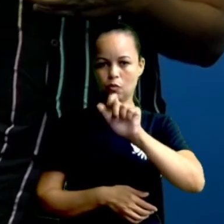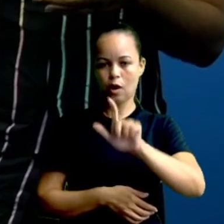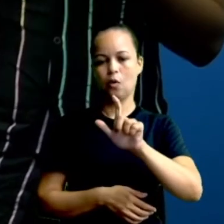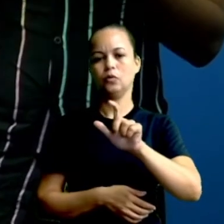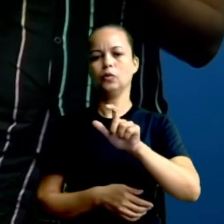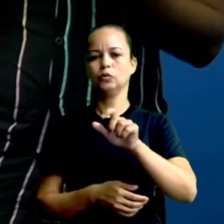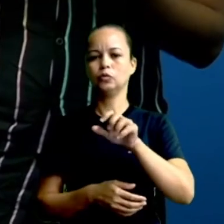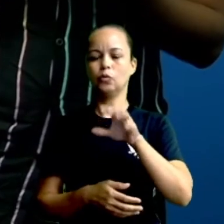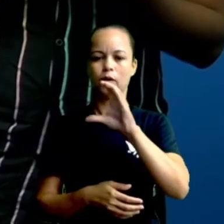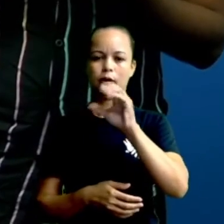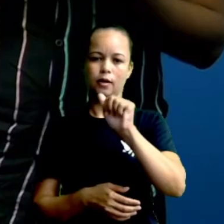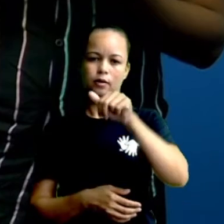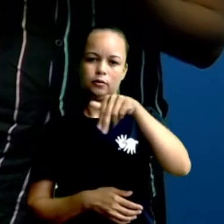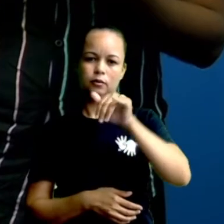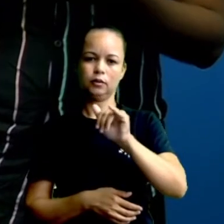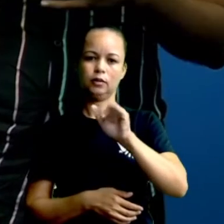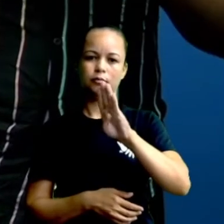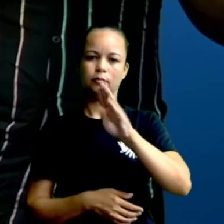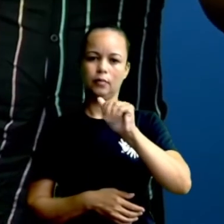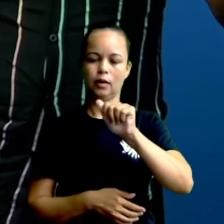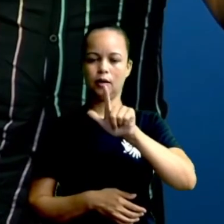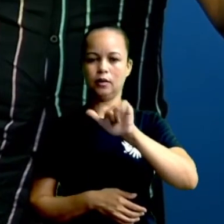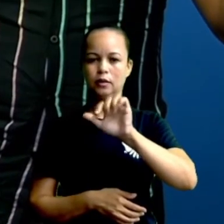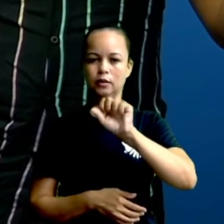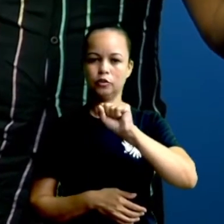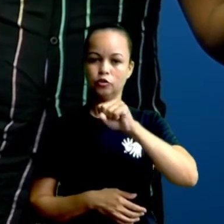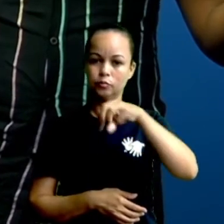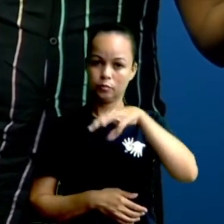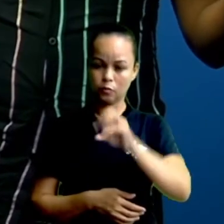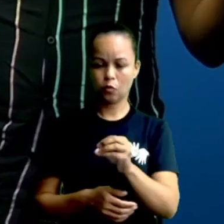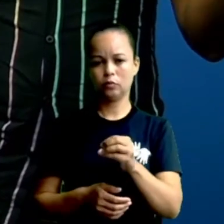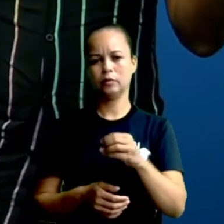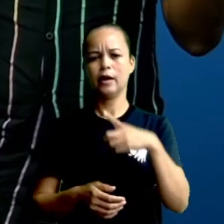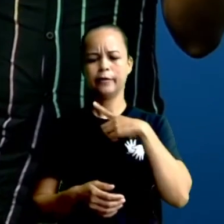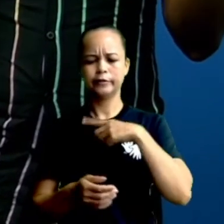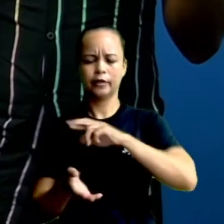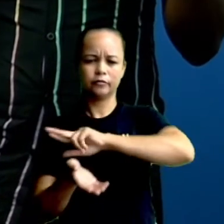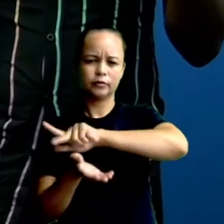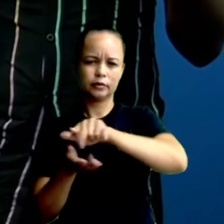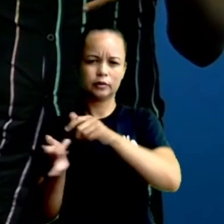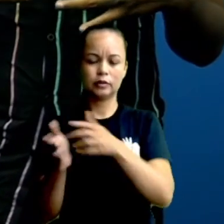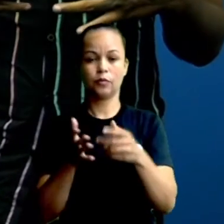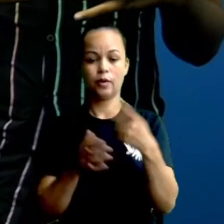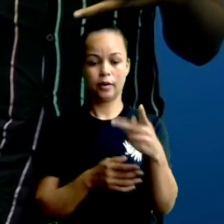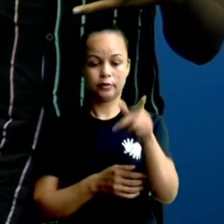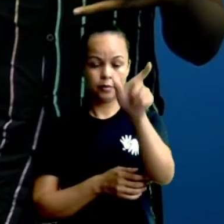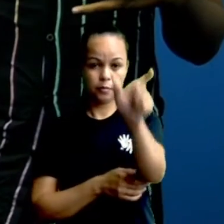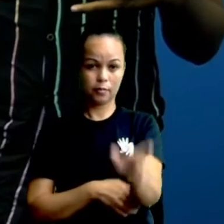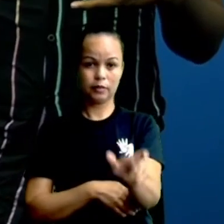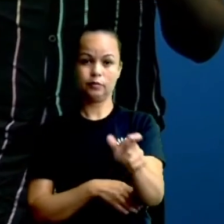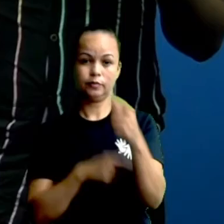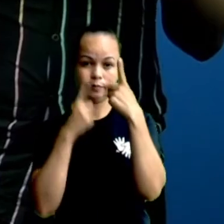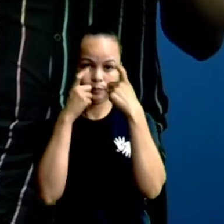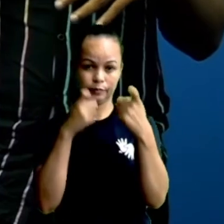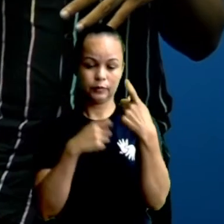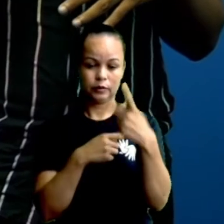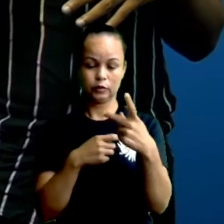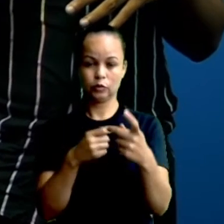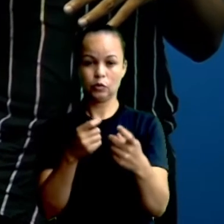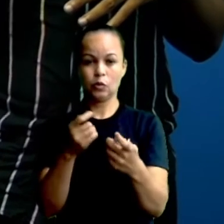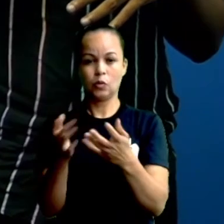certo? Aí nesse período que acontecia o ritual de canibalismo, tinha toda uma teatralização. Essa pessoa que ia ser a vítima do ritual